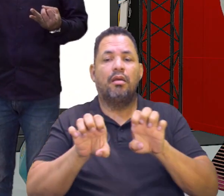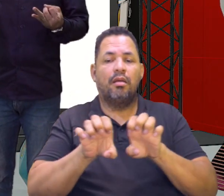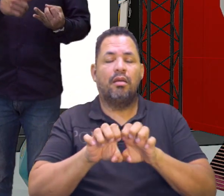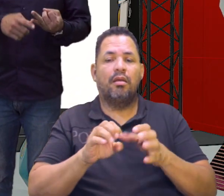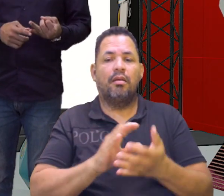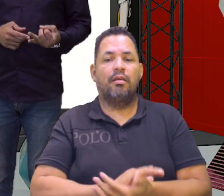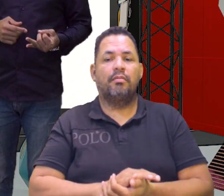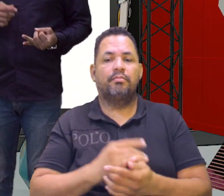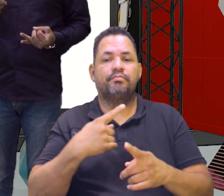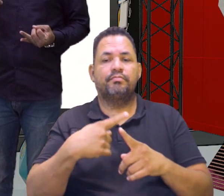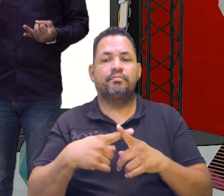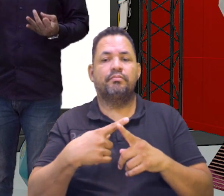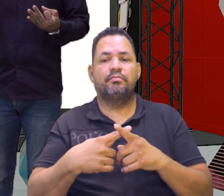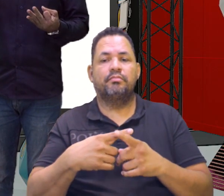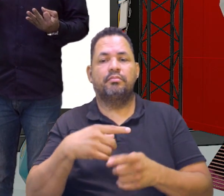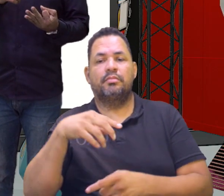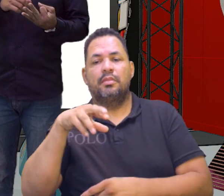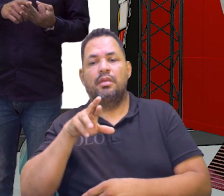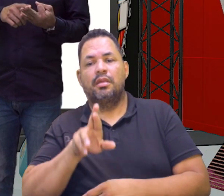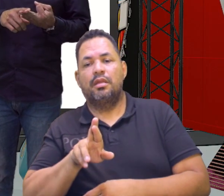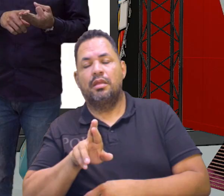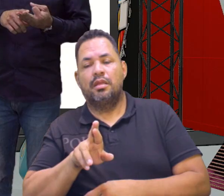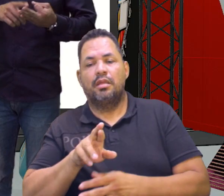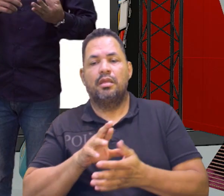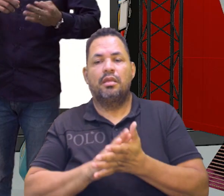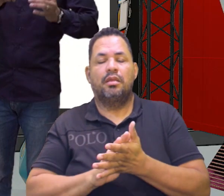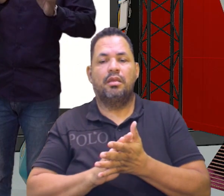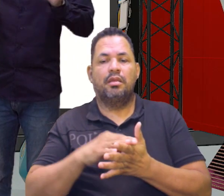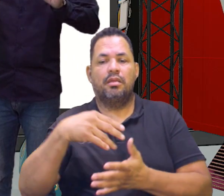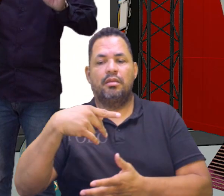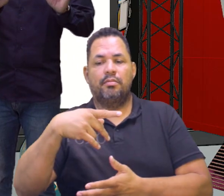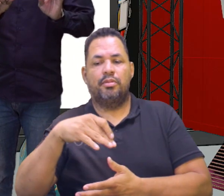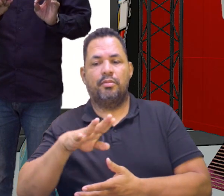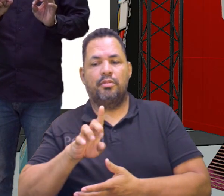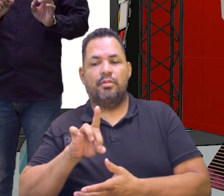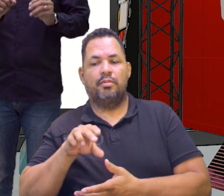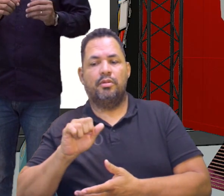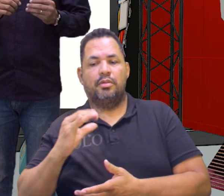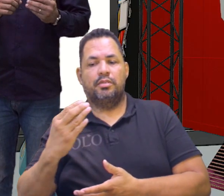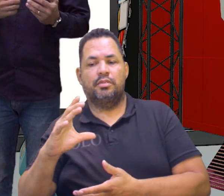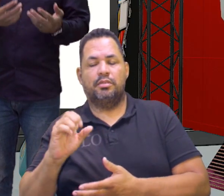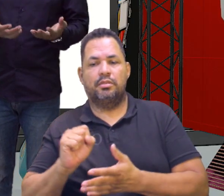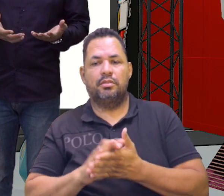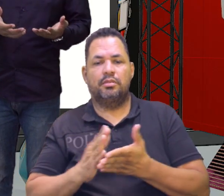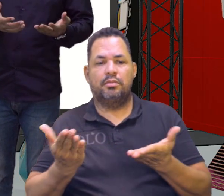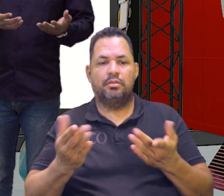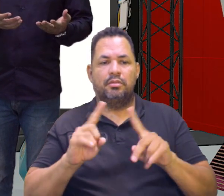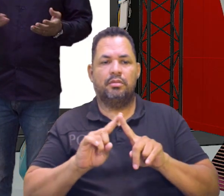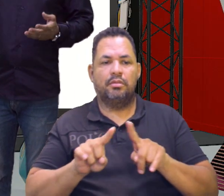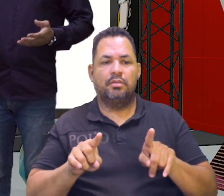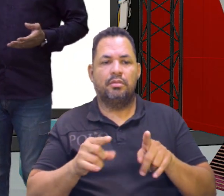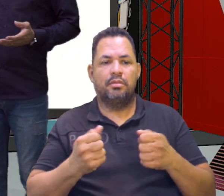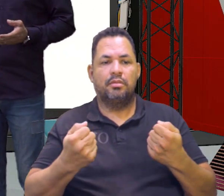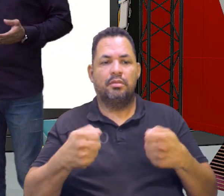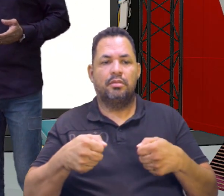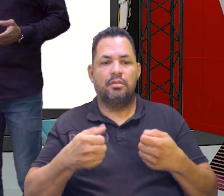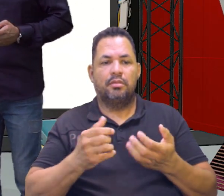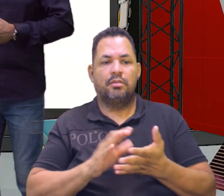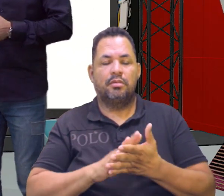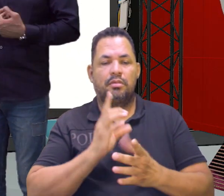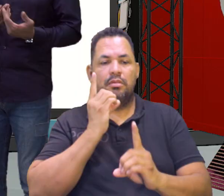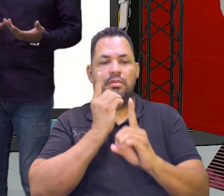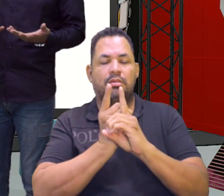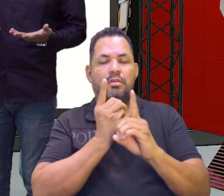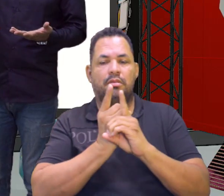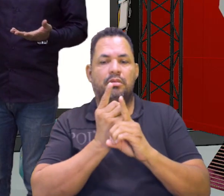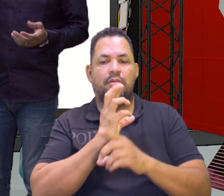usando lá razão e proporção, eu posso fazer usando regras normais de função, mas eu posso achar a resposta